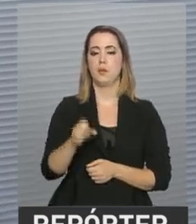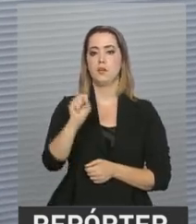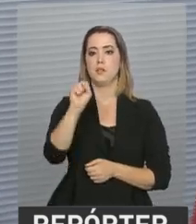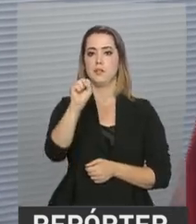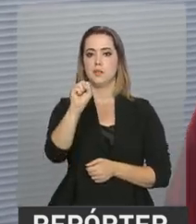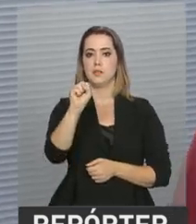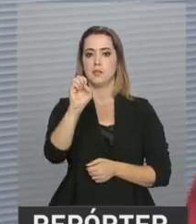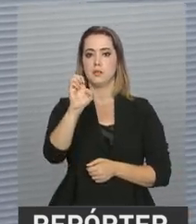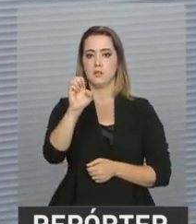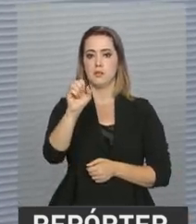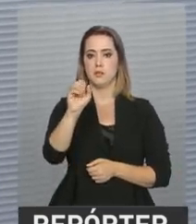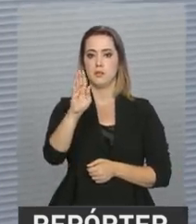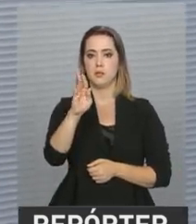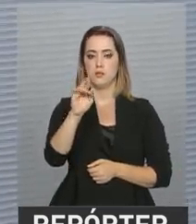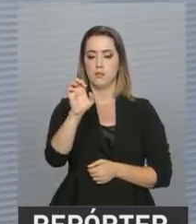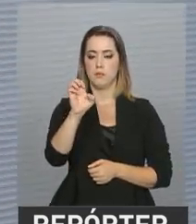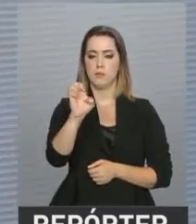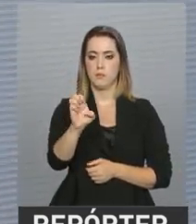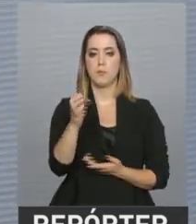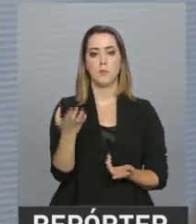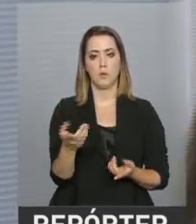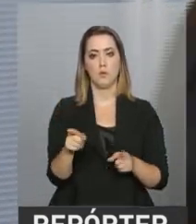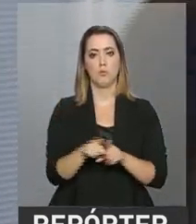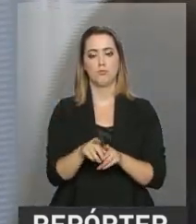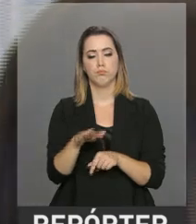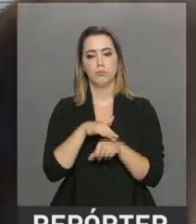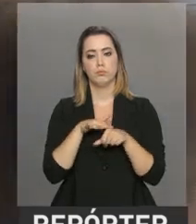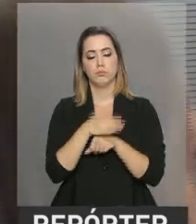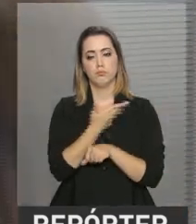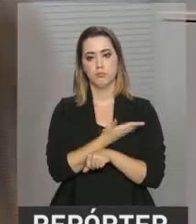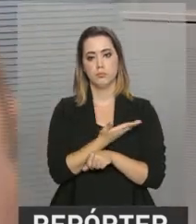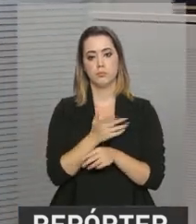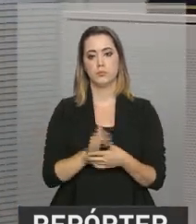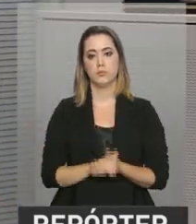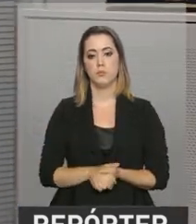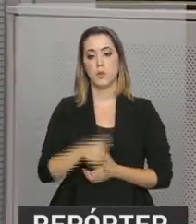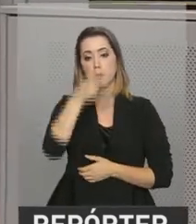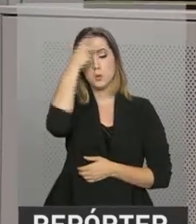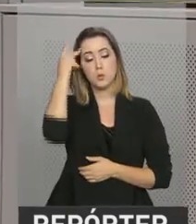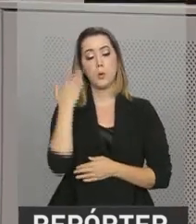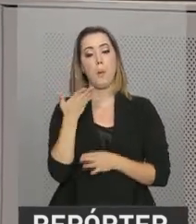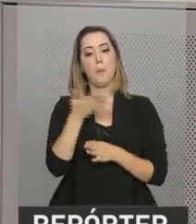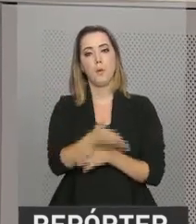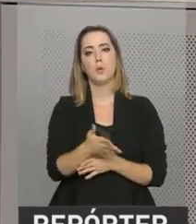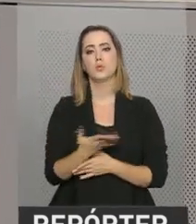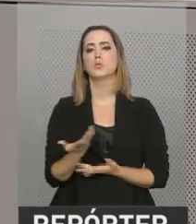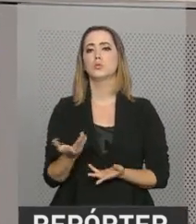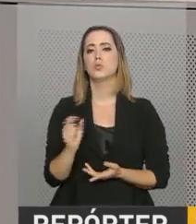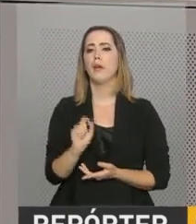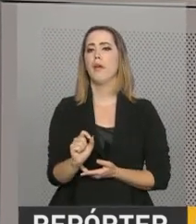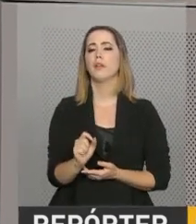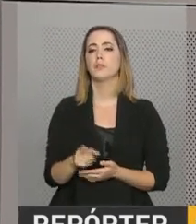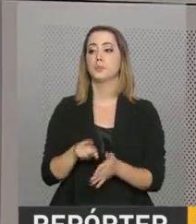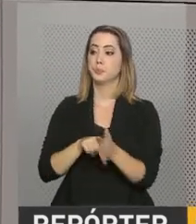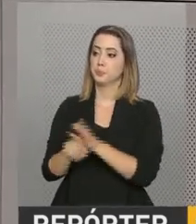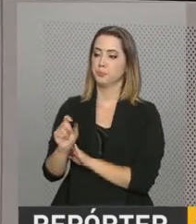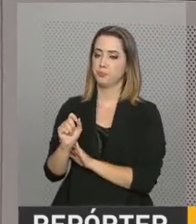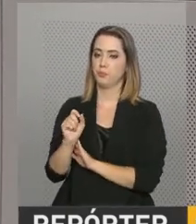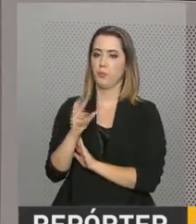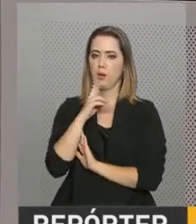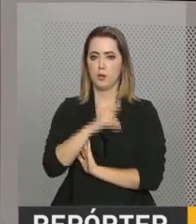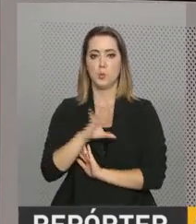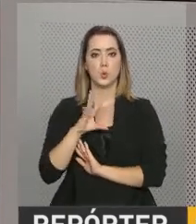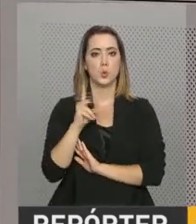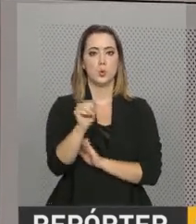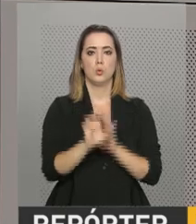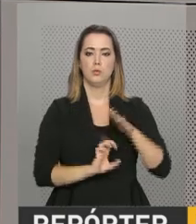gente sobre essa campanha Presidente Quem pode participar dessa renegociação todas as Micro e Pequenas Empresas que estão em